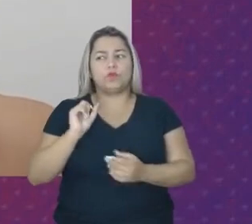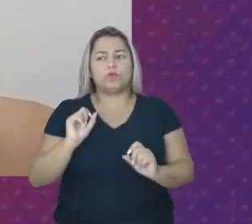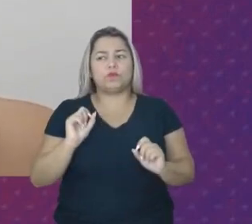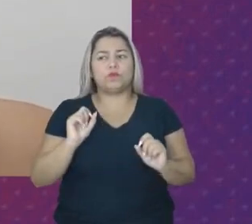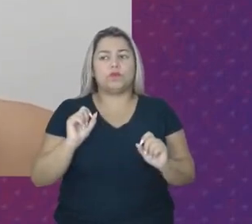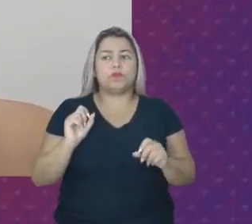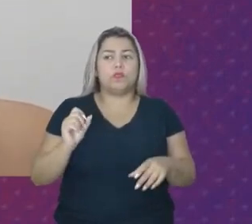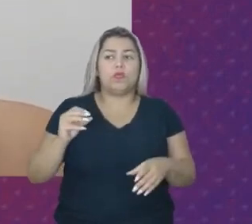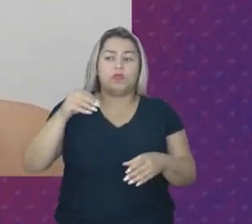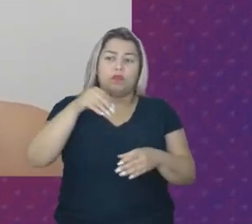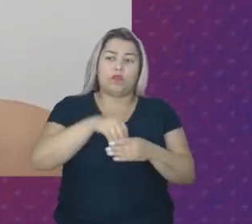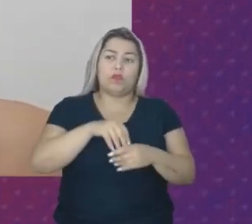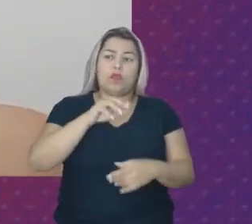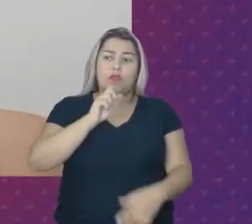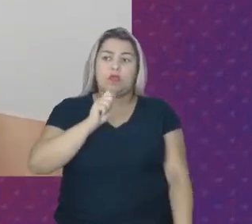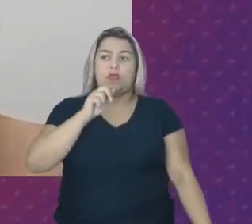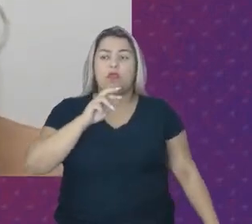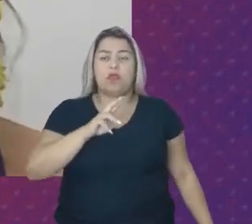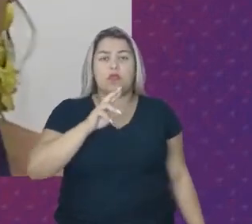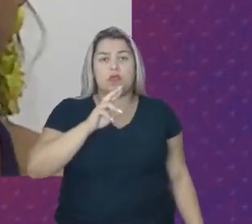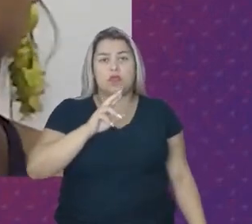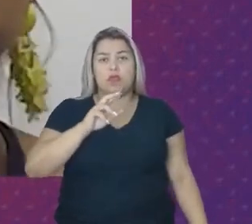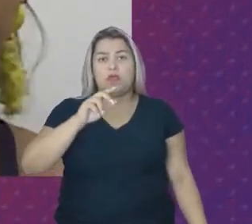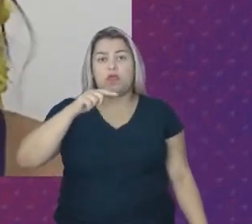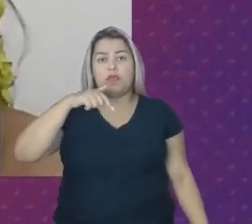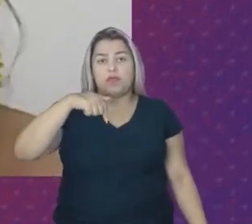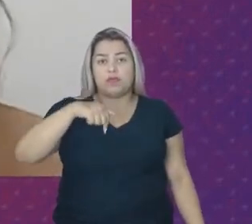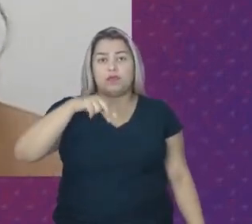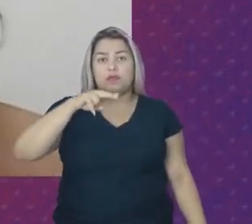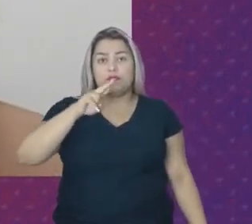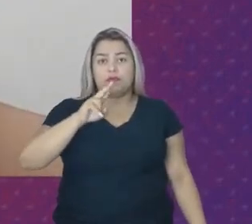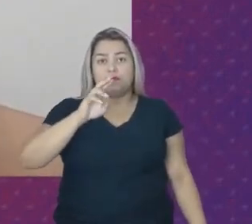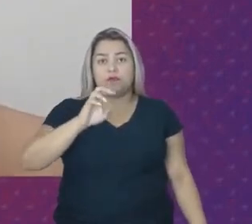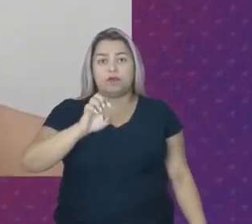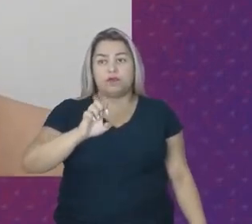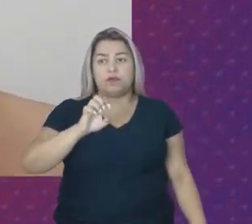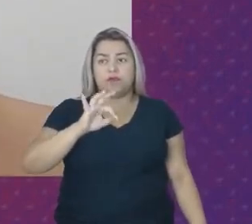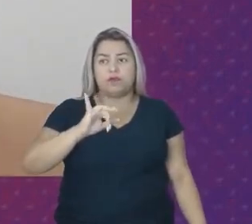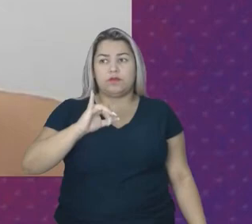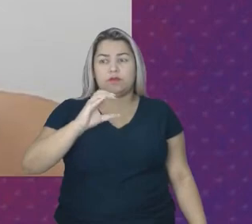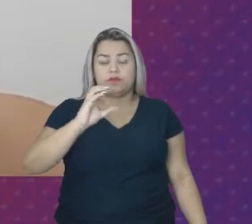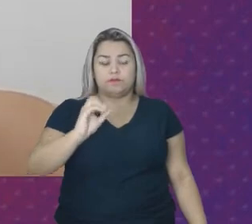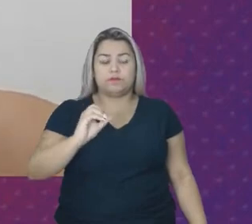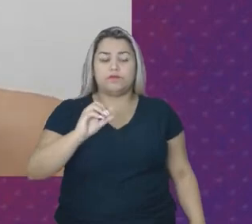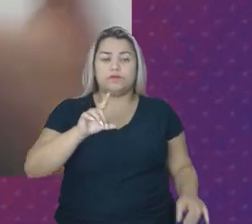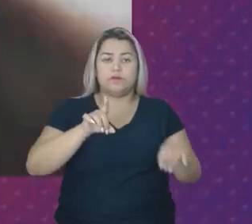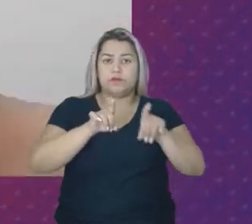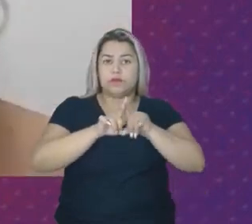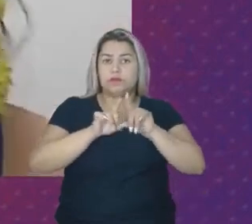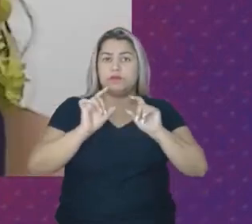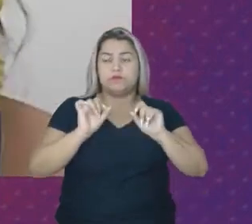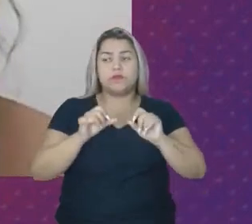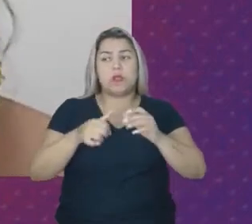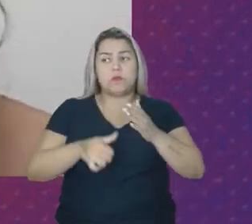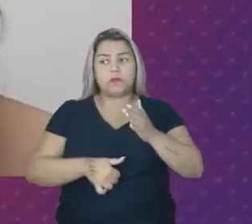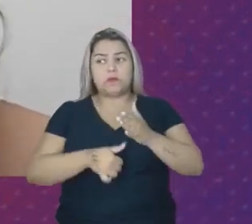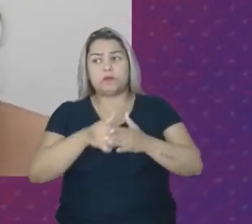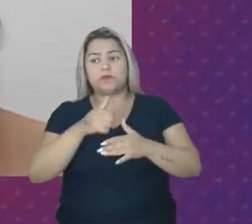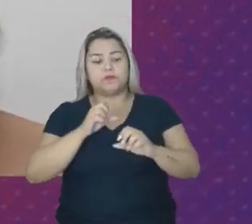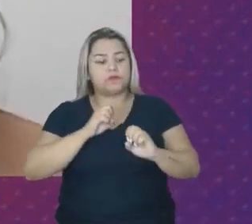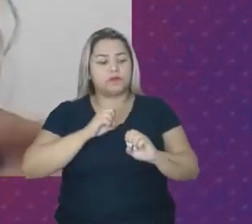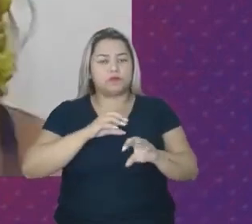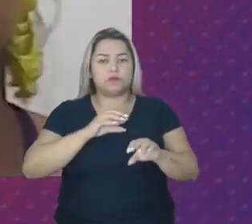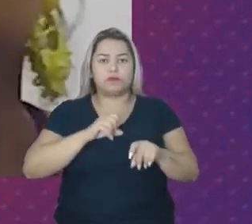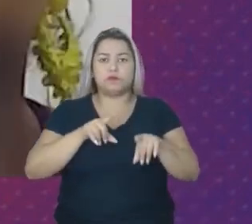dessa construção do arquétipo do inocente, poderia vir outros arquétipos, e aí eu falei isso na primeira aula, vou trazer aqui